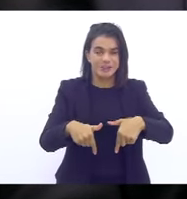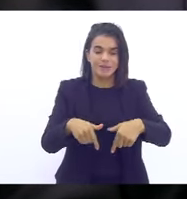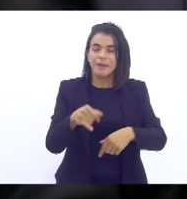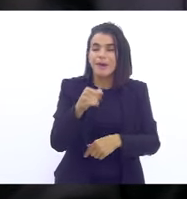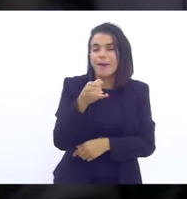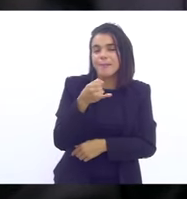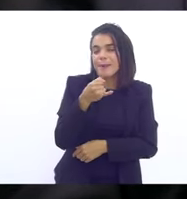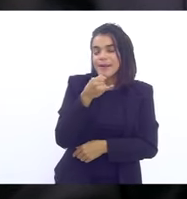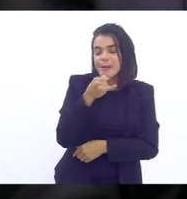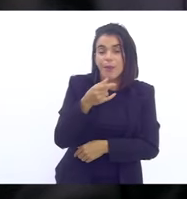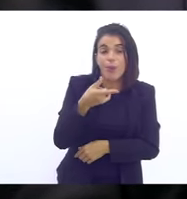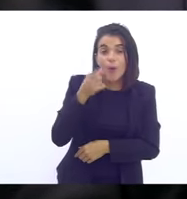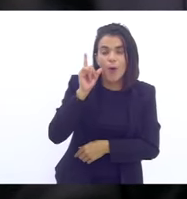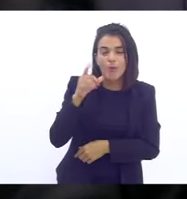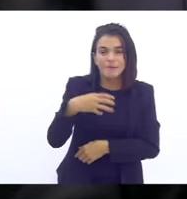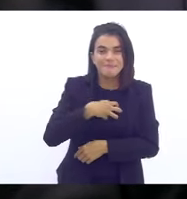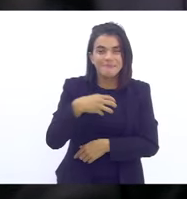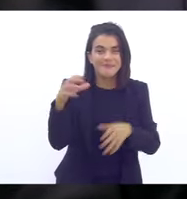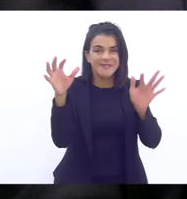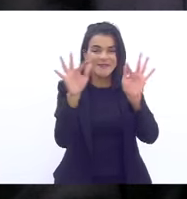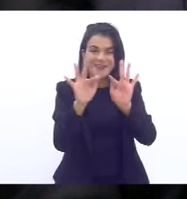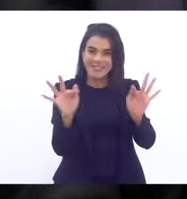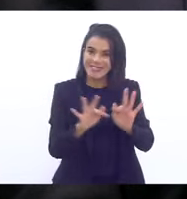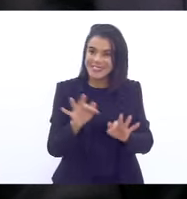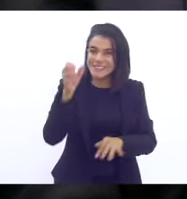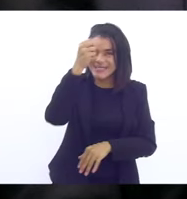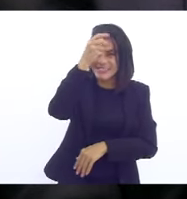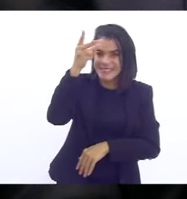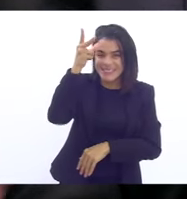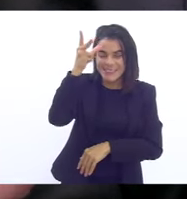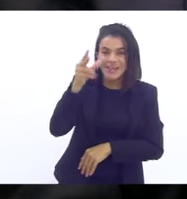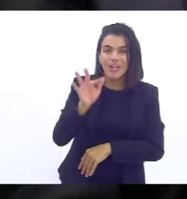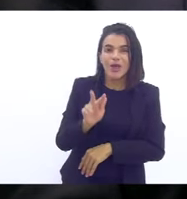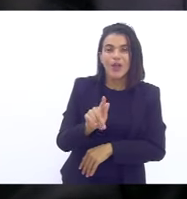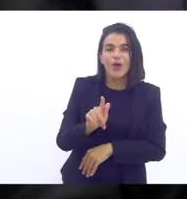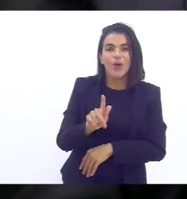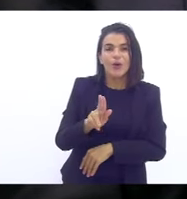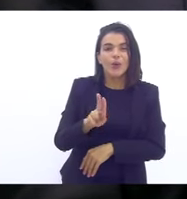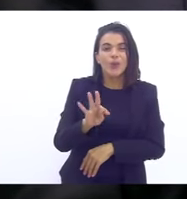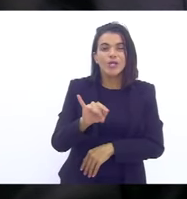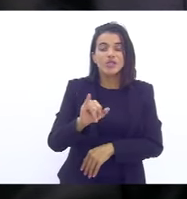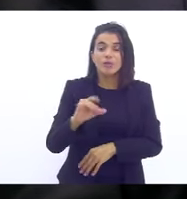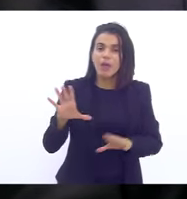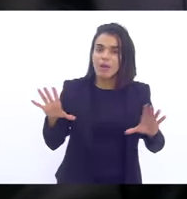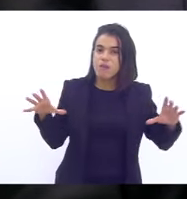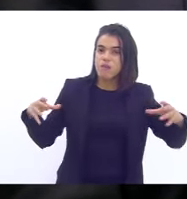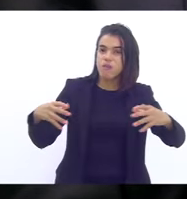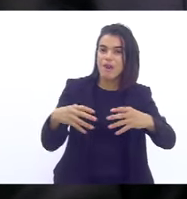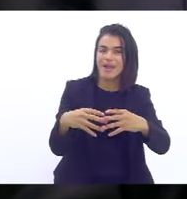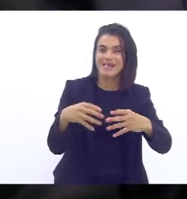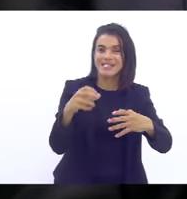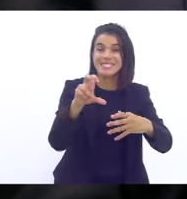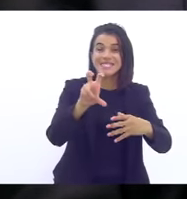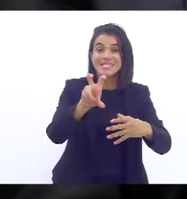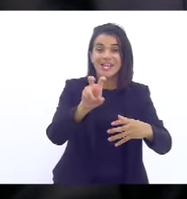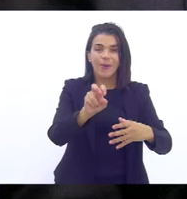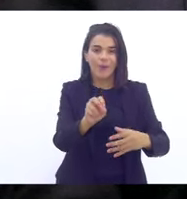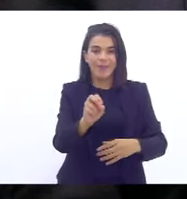por exemplo, eu fiquei muito feliz, prefeito Gutinho, da gente ter reunido lá 50 prefeitos. E a